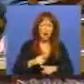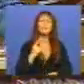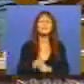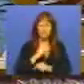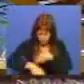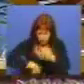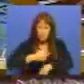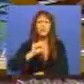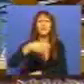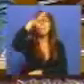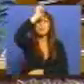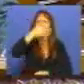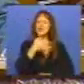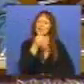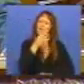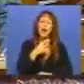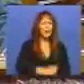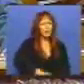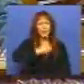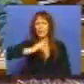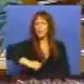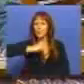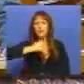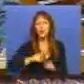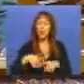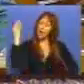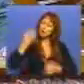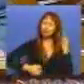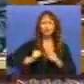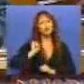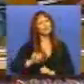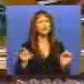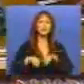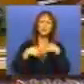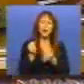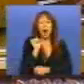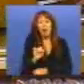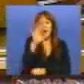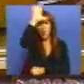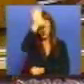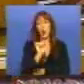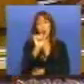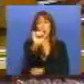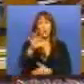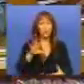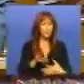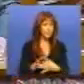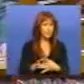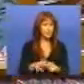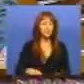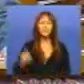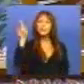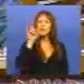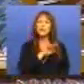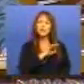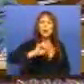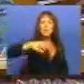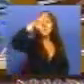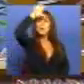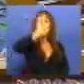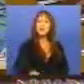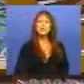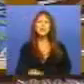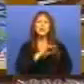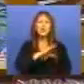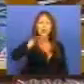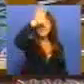assim o Primeiro-Ministro de falar constantemente da justiça social da sua governação. Senhor Primeiro-Ministro,